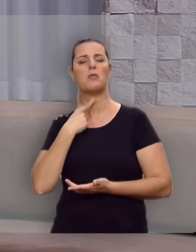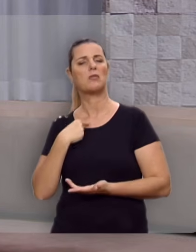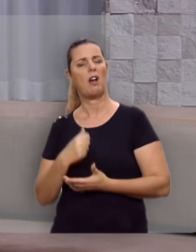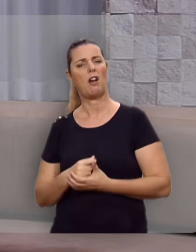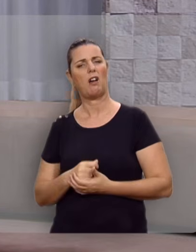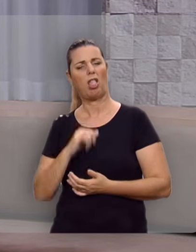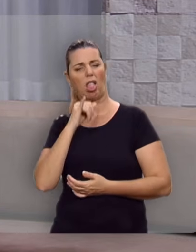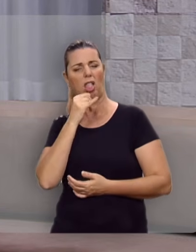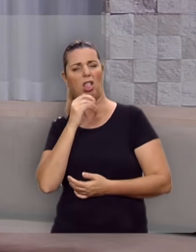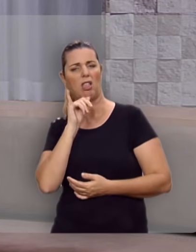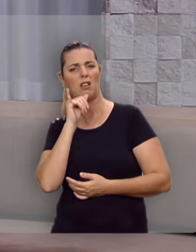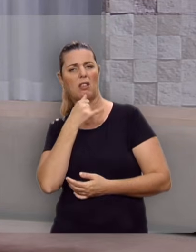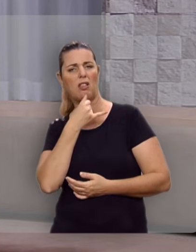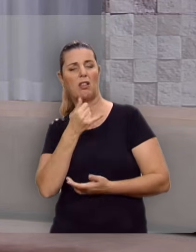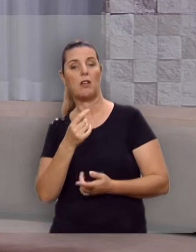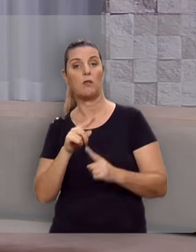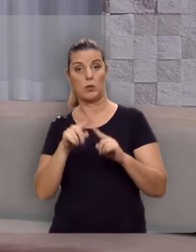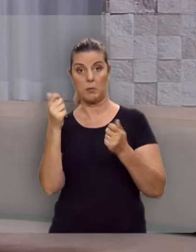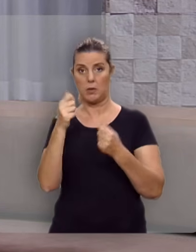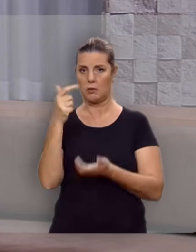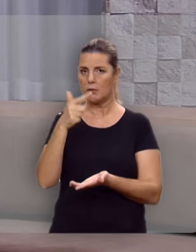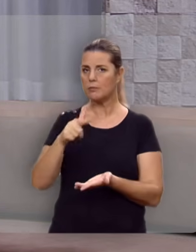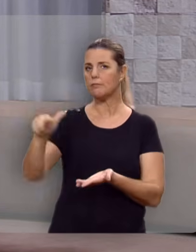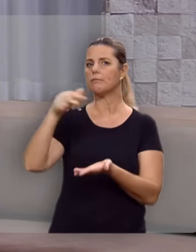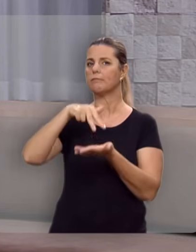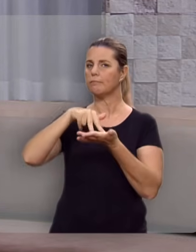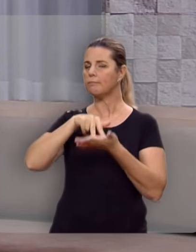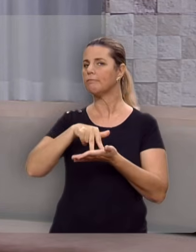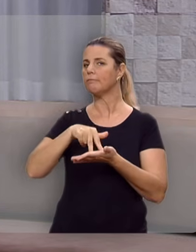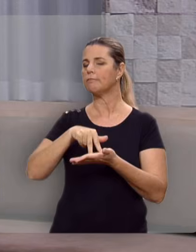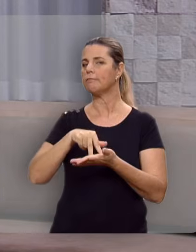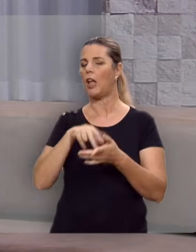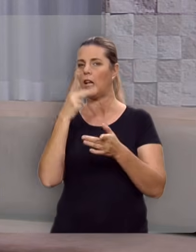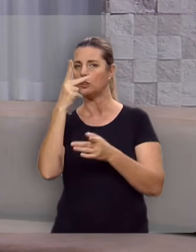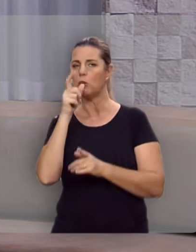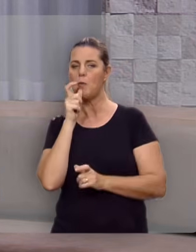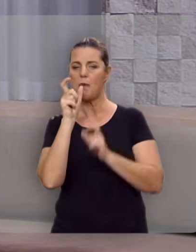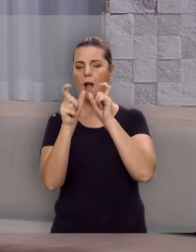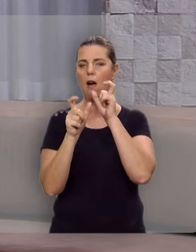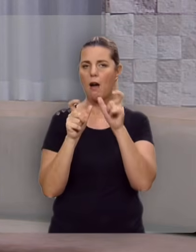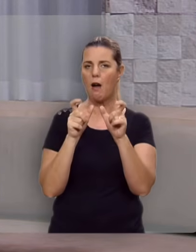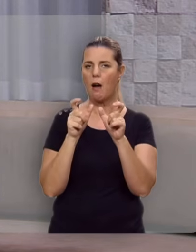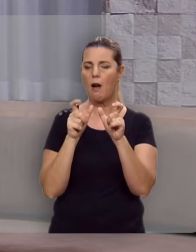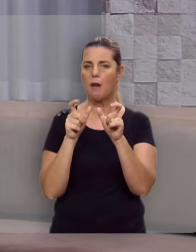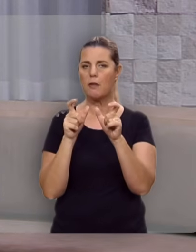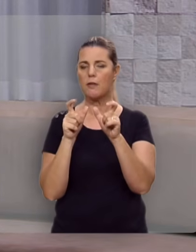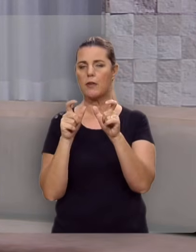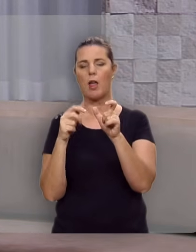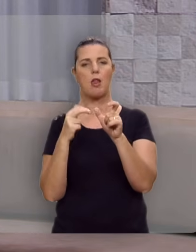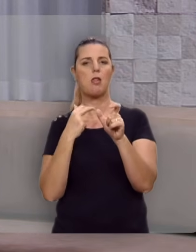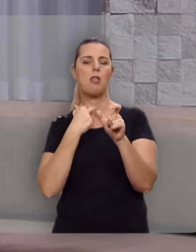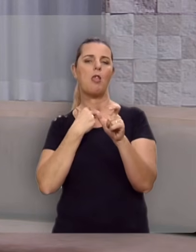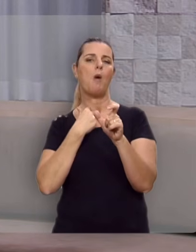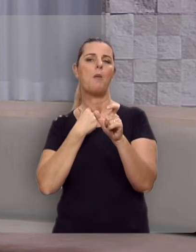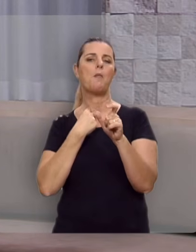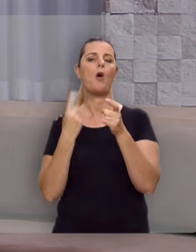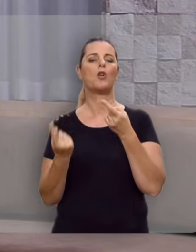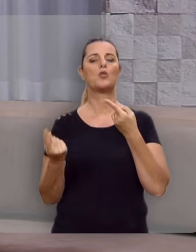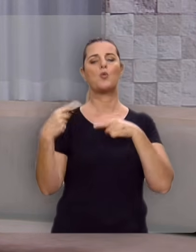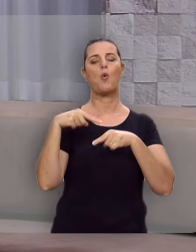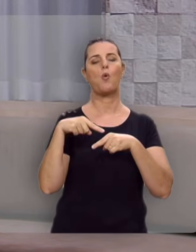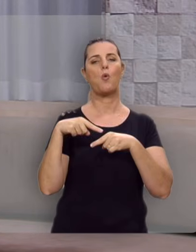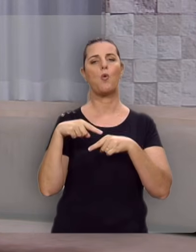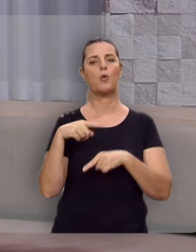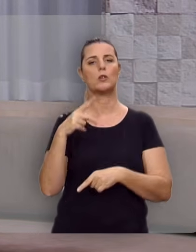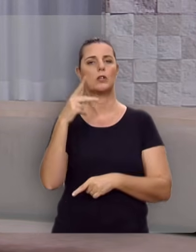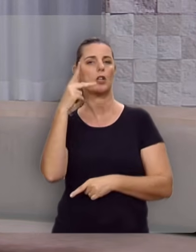desanimados. Você precisa ser consistente. Suas palavras não podem estar